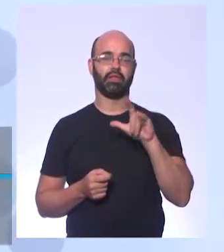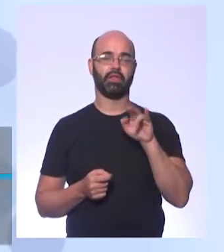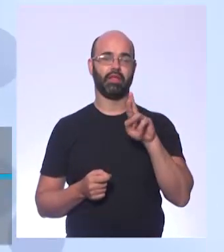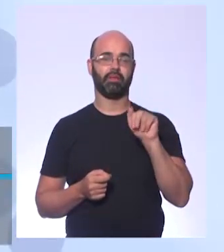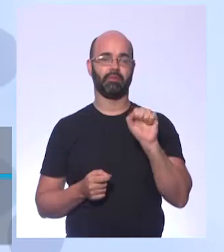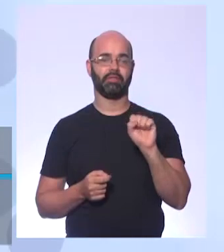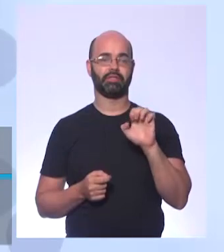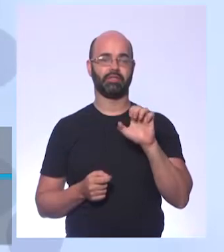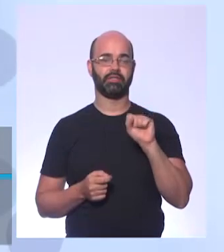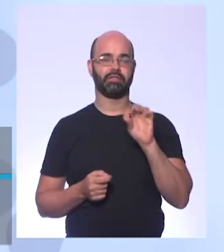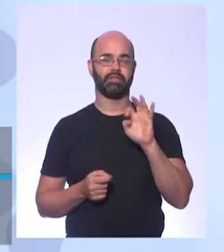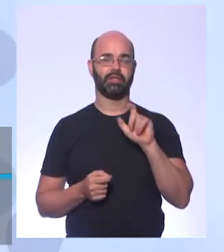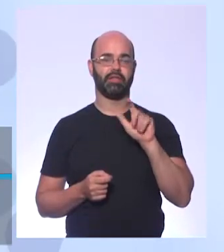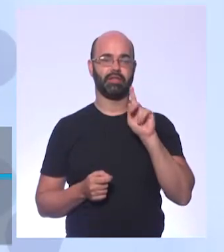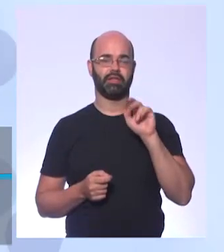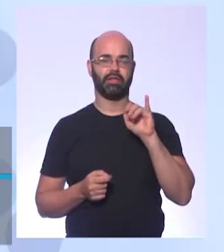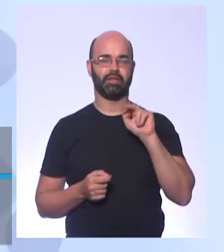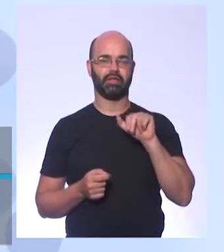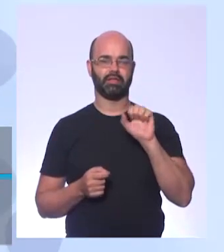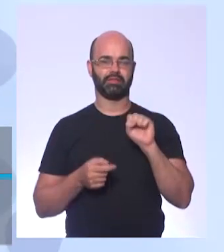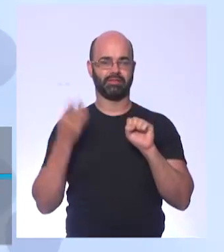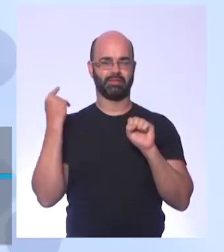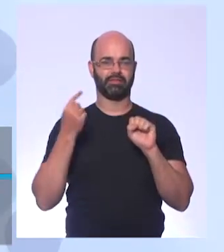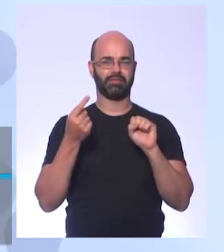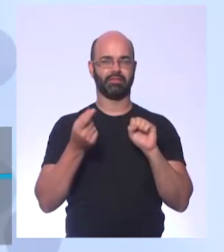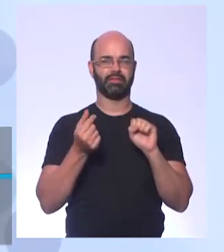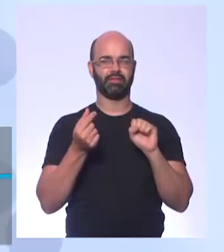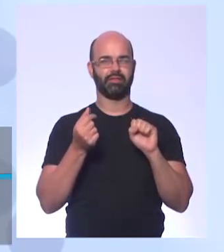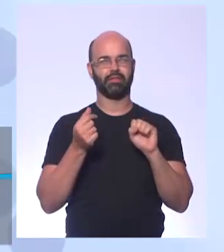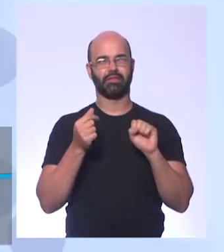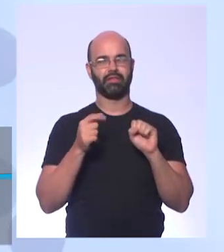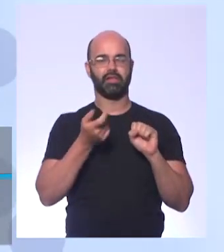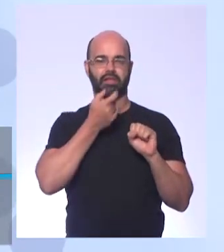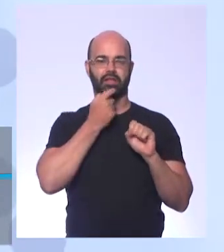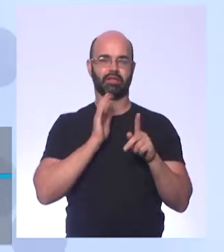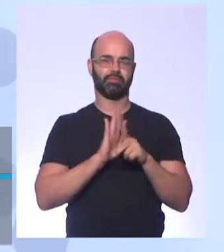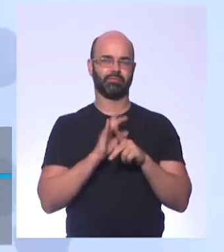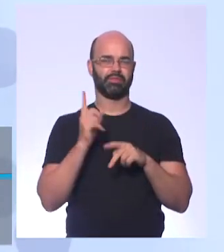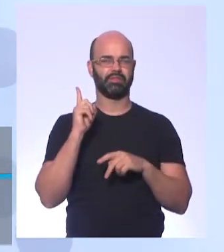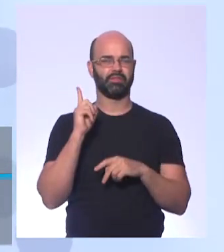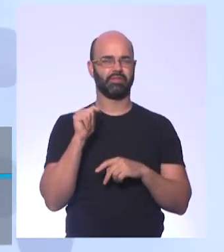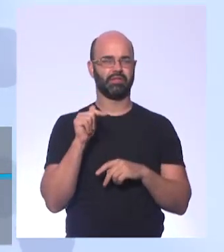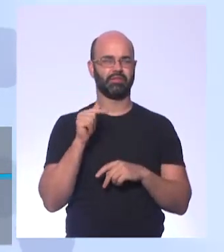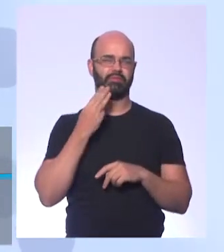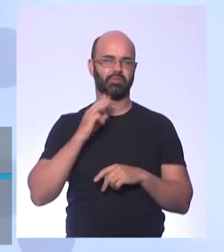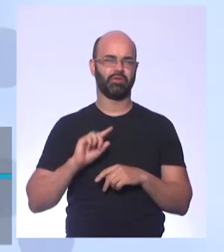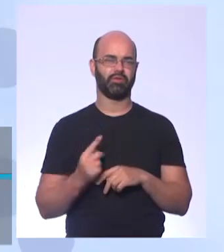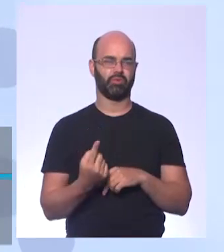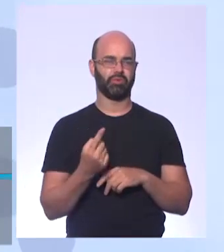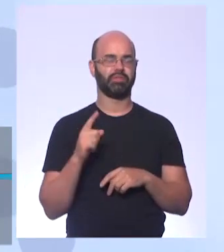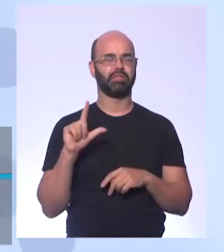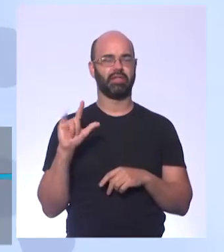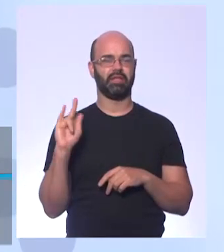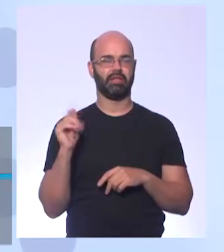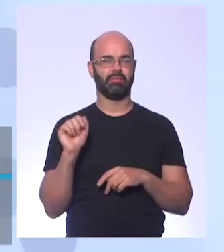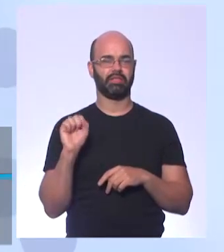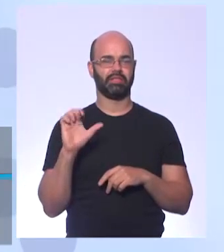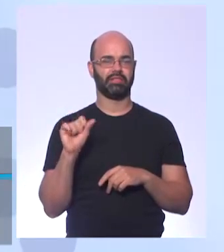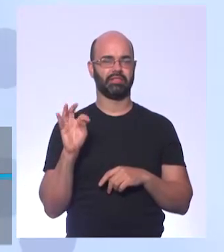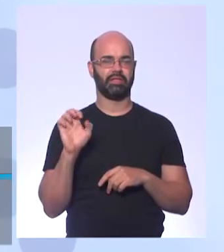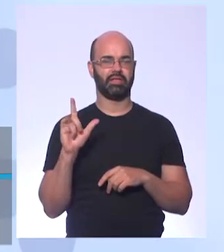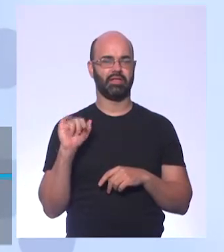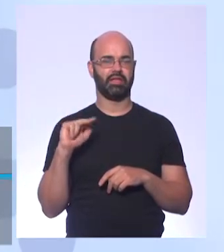a moeda inglesa, tá? Se eu não me engano, eram 17 milhões de libras esterlinas, e, logicamente, a